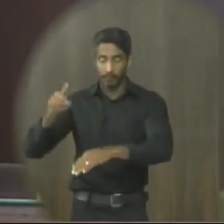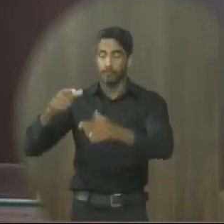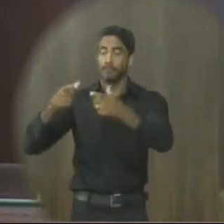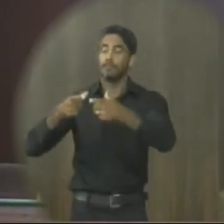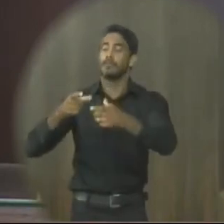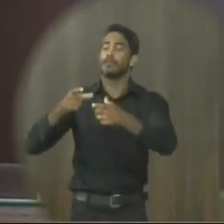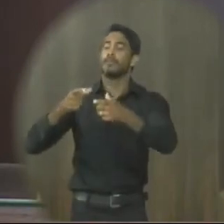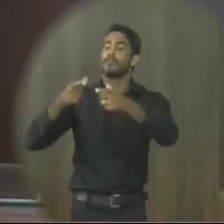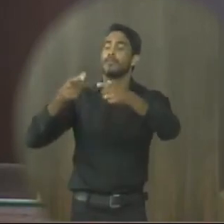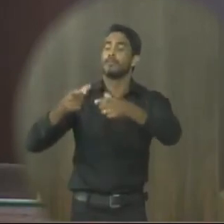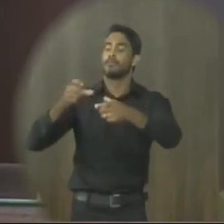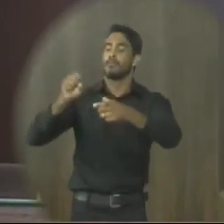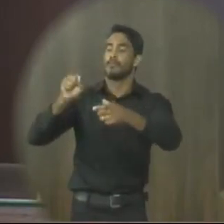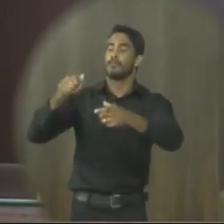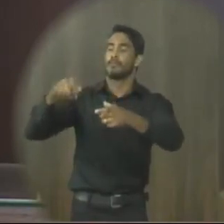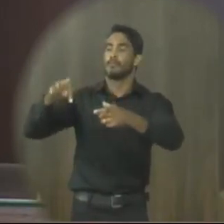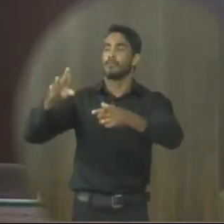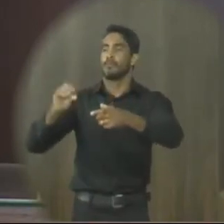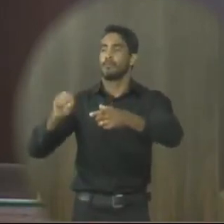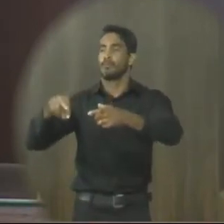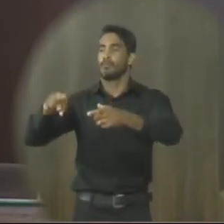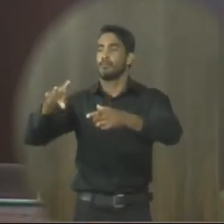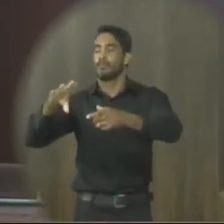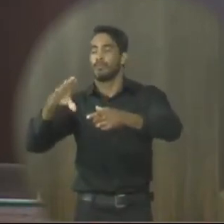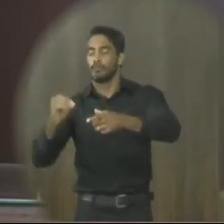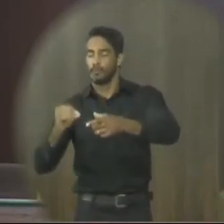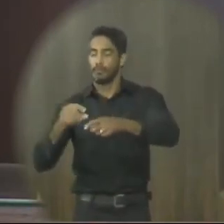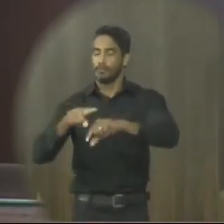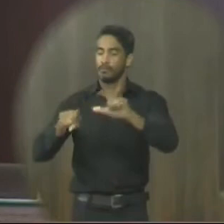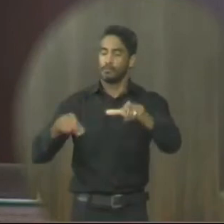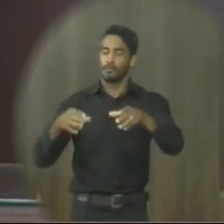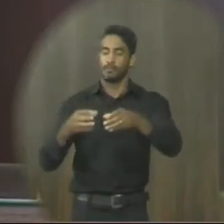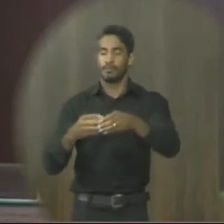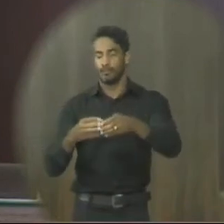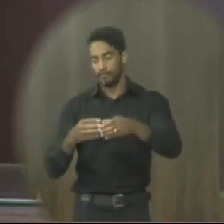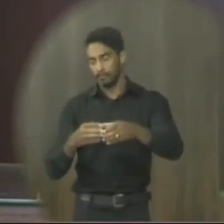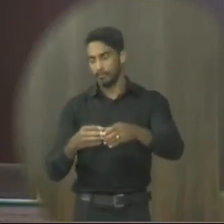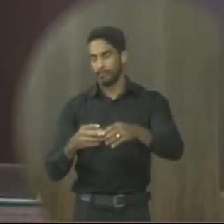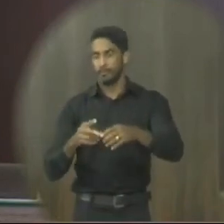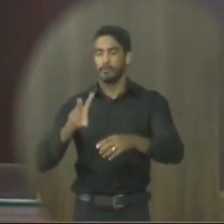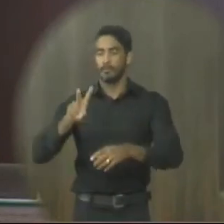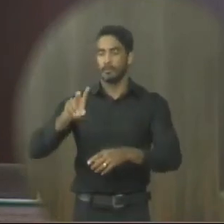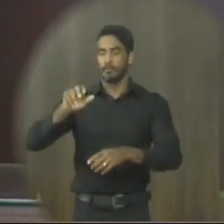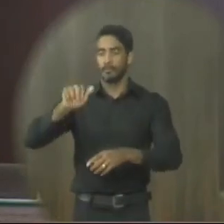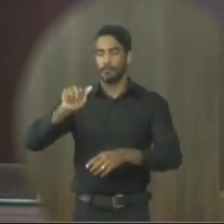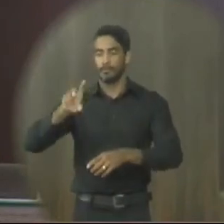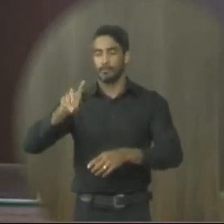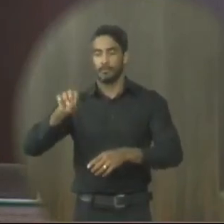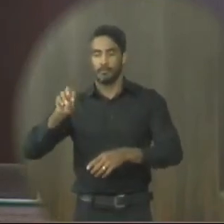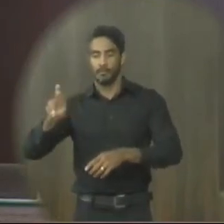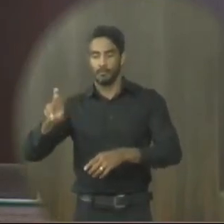Santo Antônio, sala de sessões 2021, de março de 2021. Valdeir dos Santos Silva, vereador.